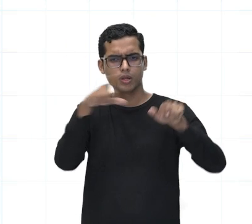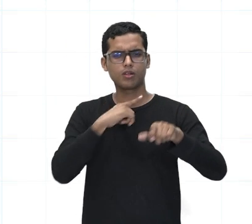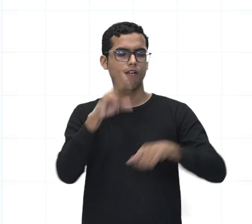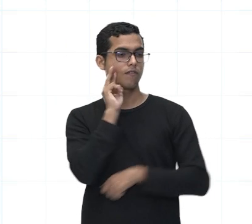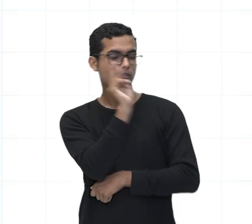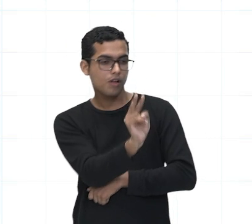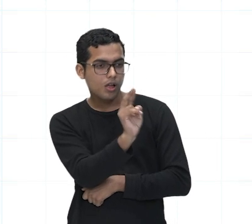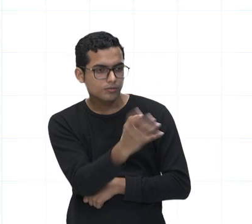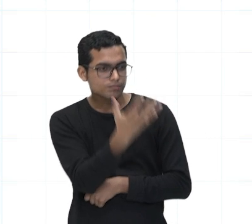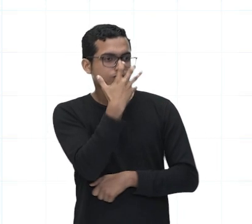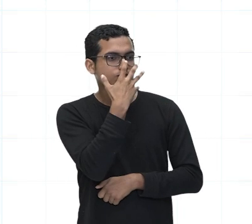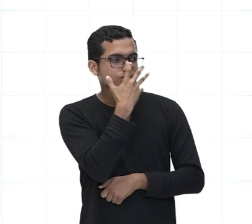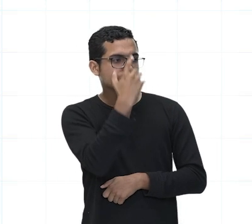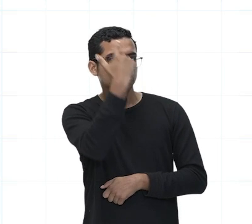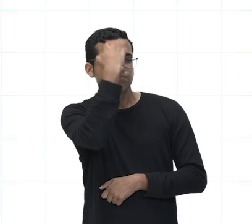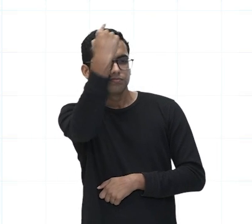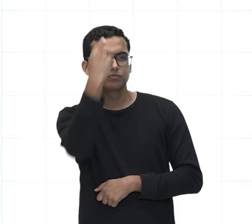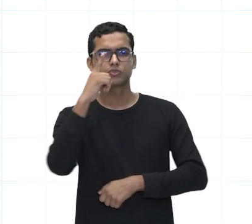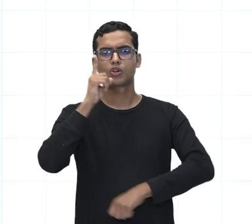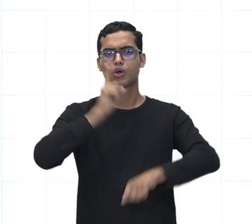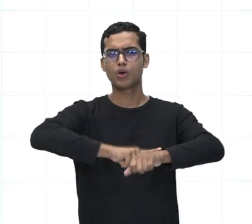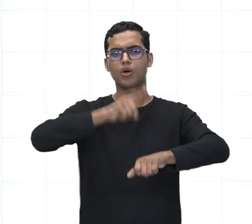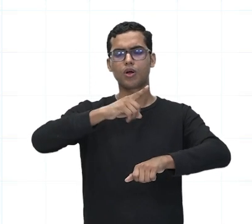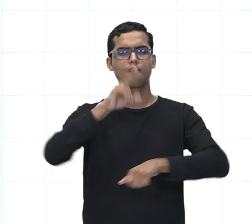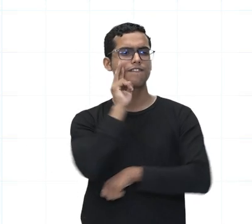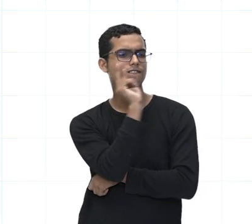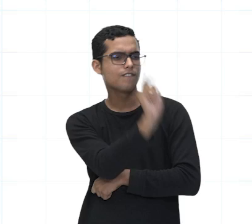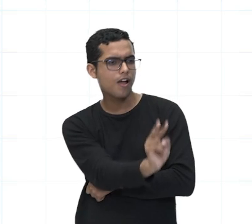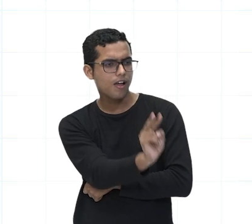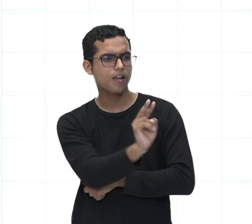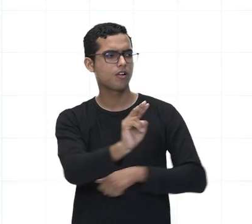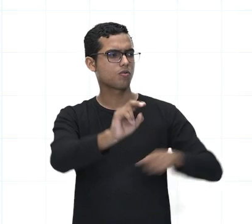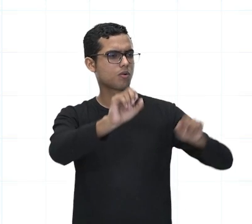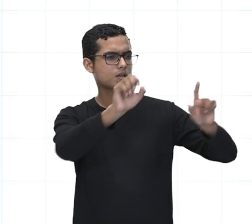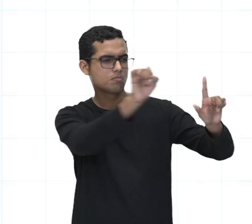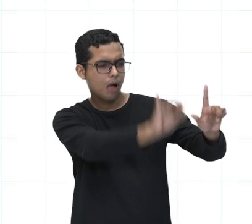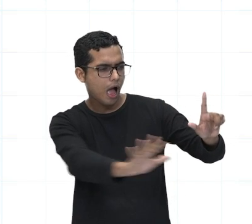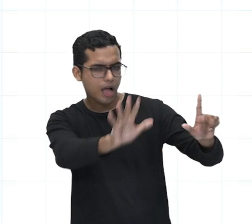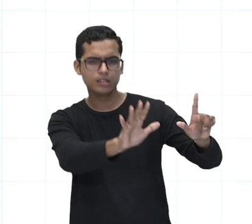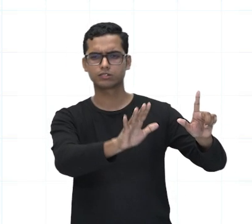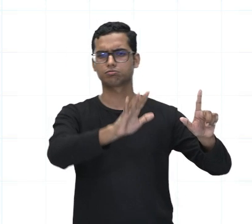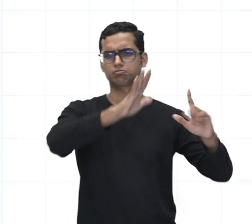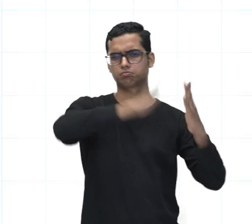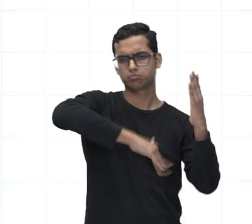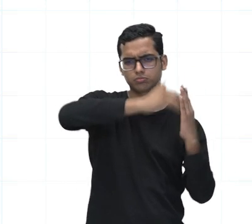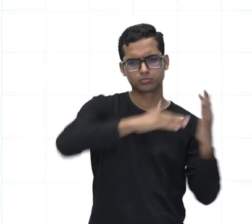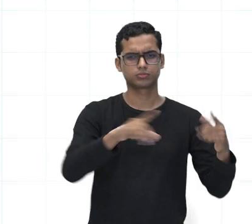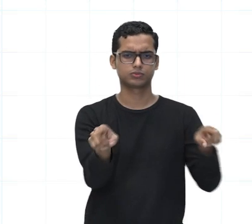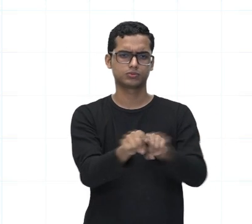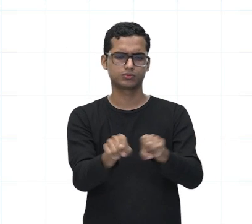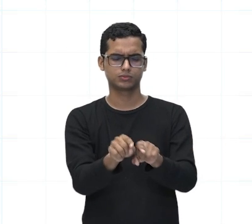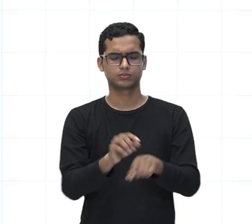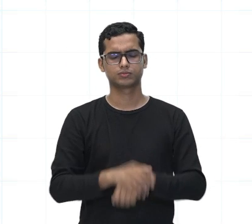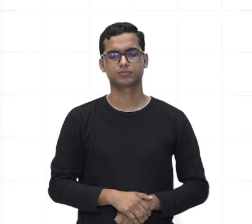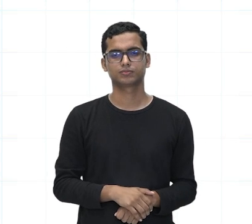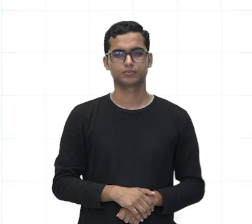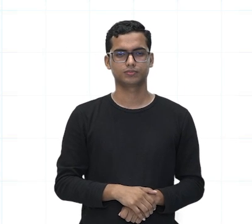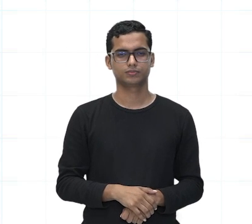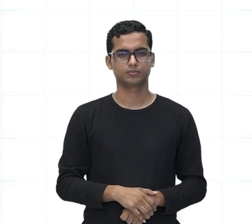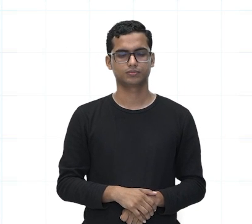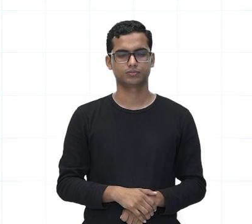sensação ou ideia no momento em que visualiza uma imagem. Então, o que vem ser os elementos da